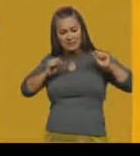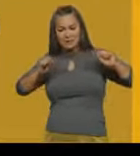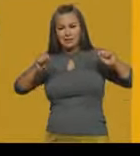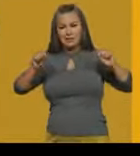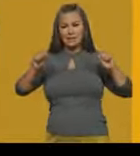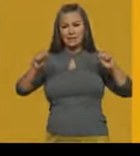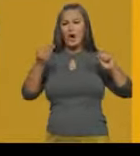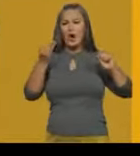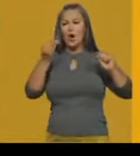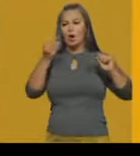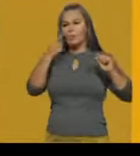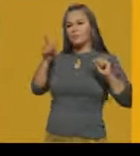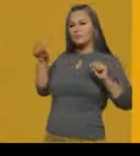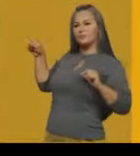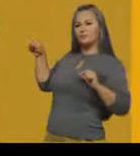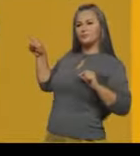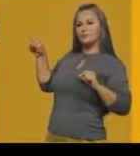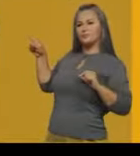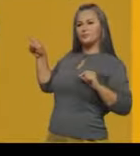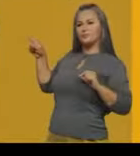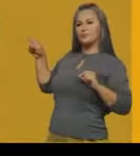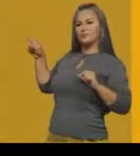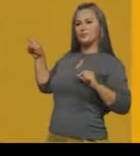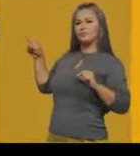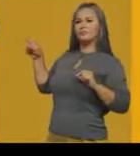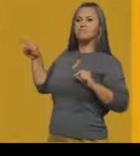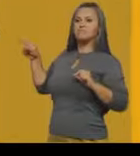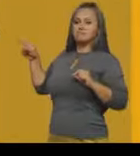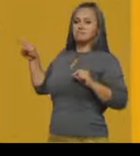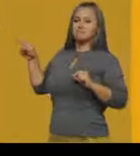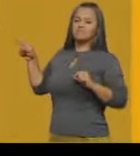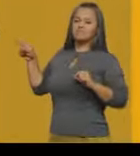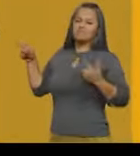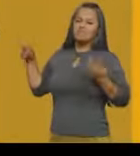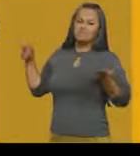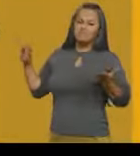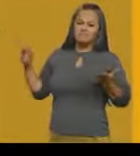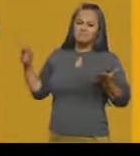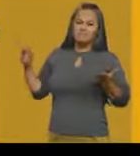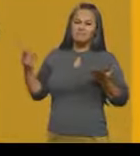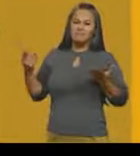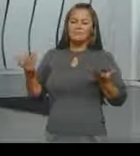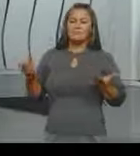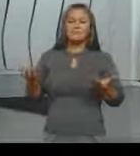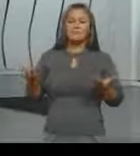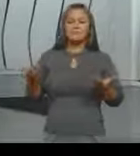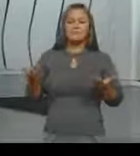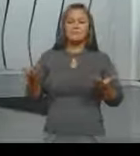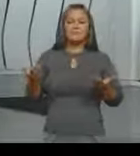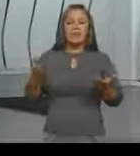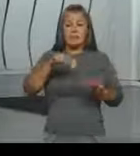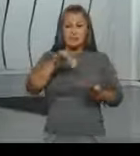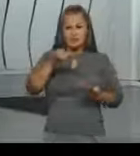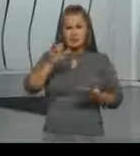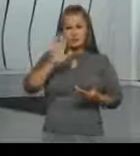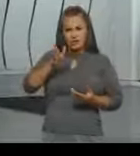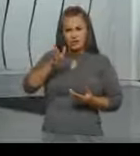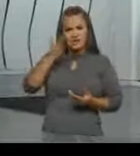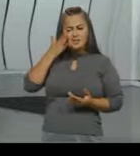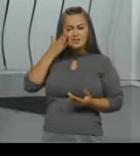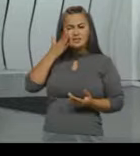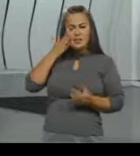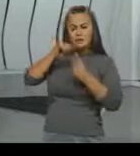2π vezes o raio. Aí o detalhe desse tipo de exercício. Você já sabe quanto que vale o π, não